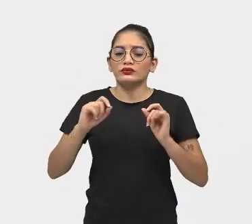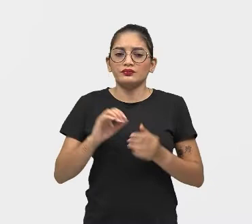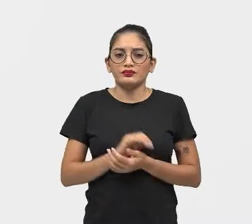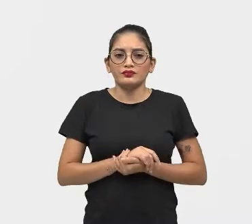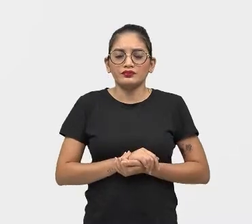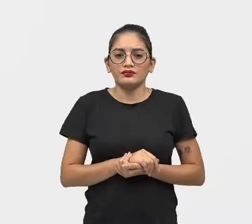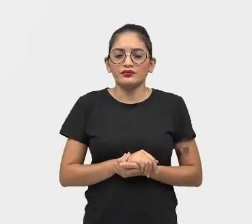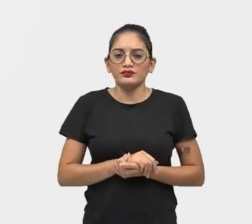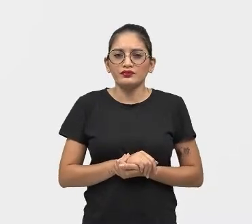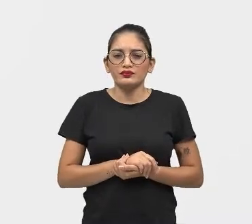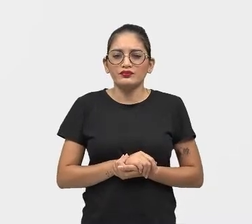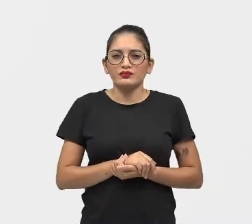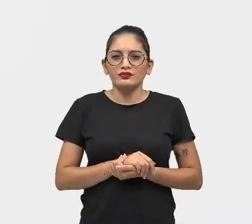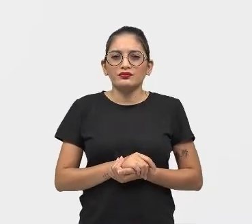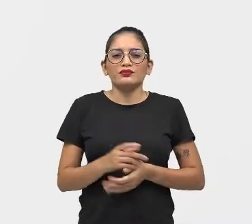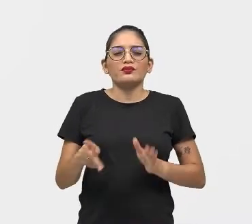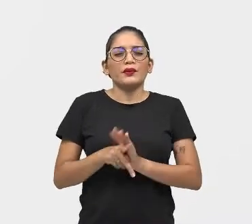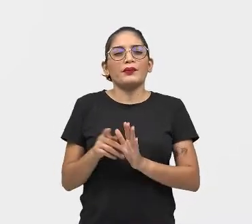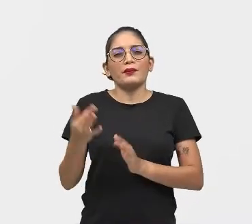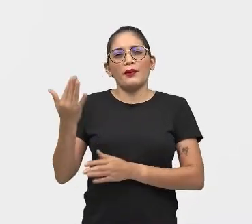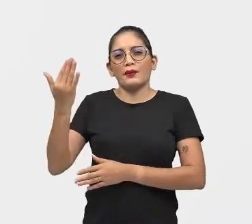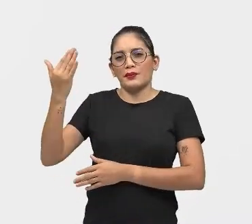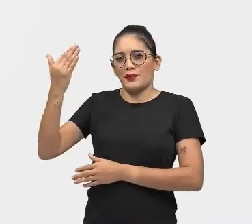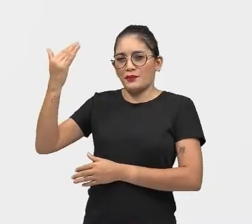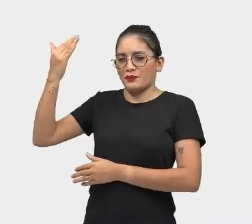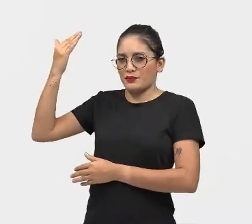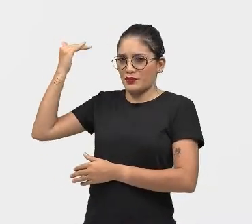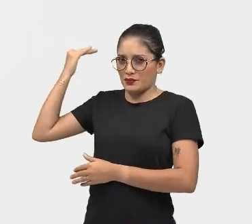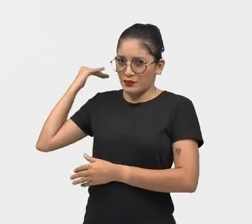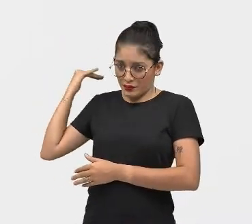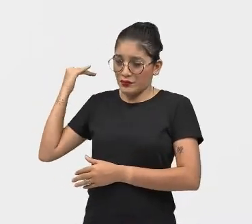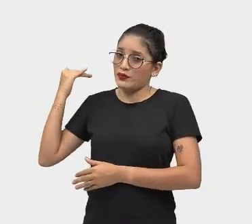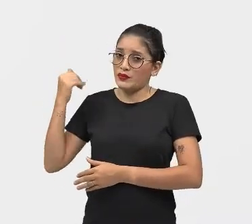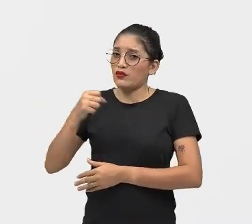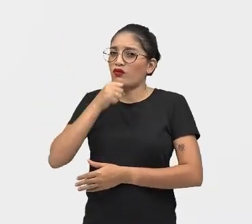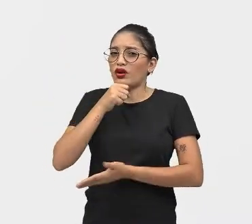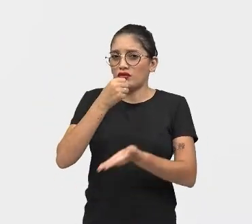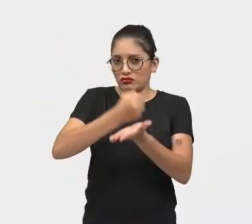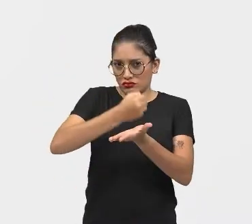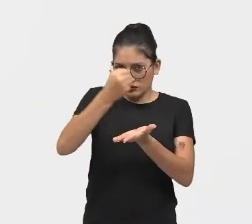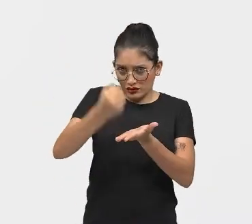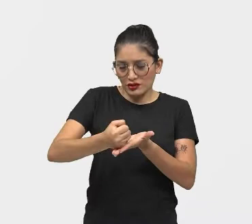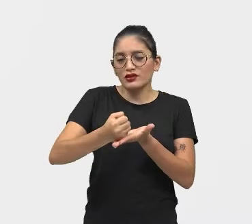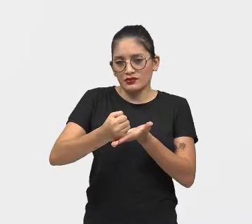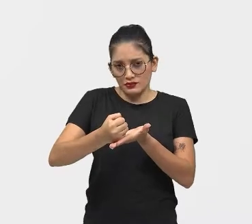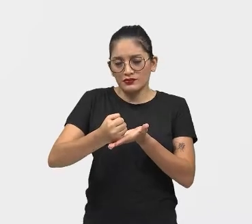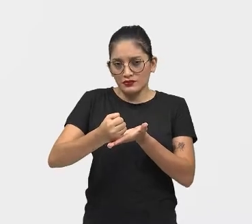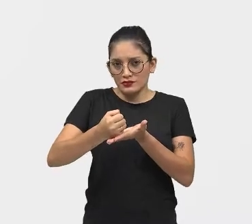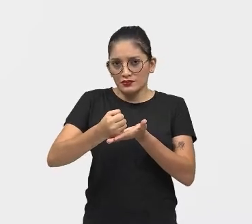de lá dos primórdios do tempo, do Antigo Testamento, que